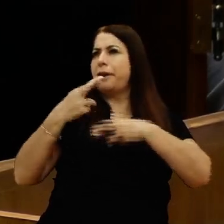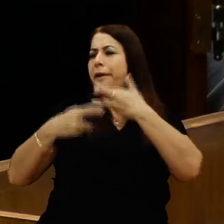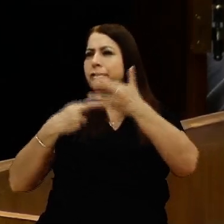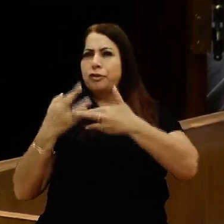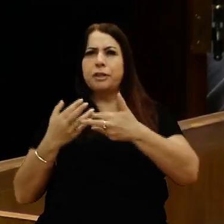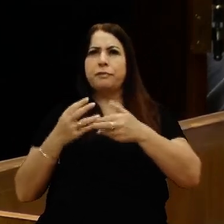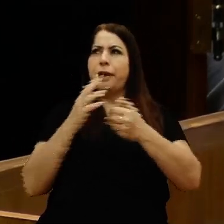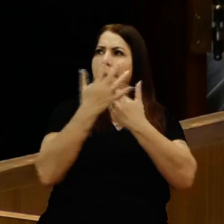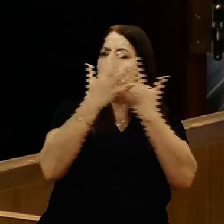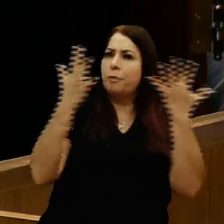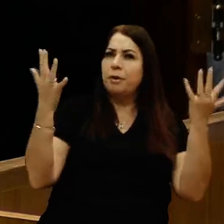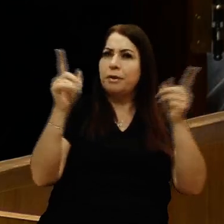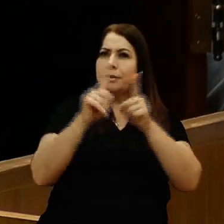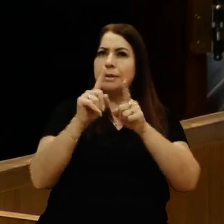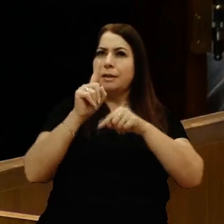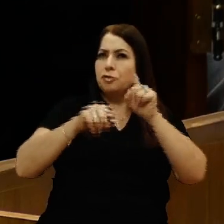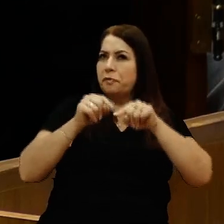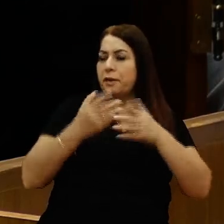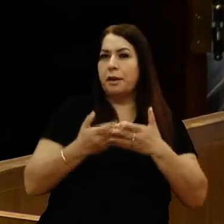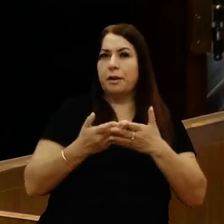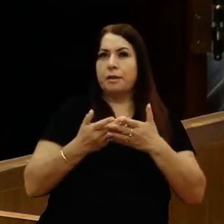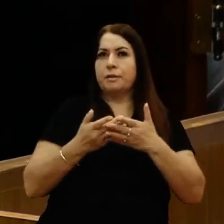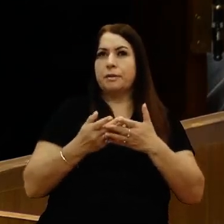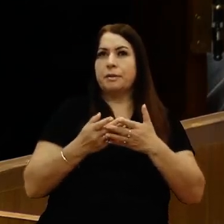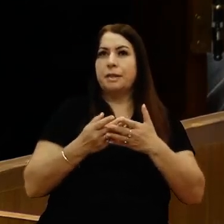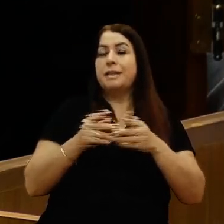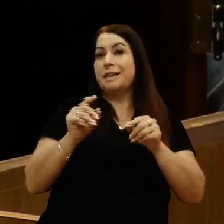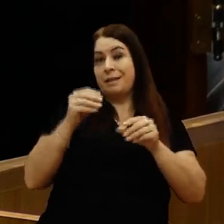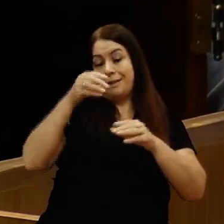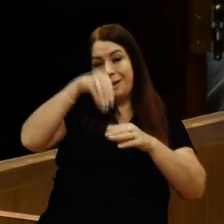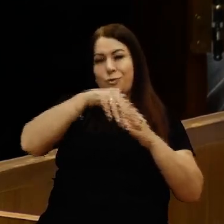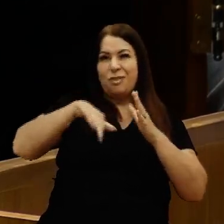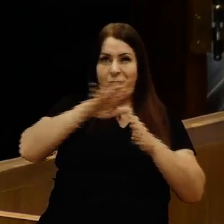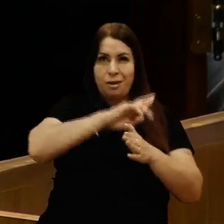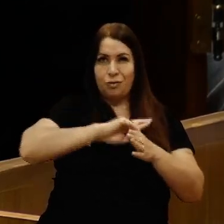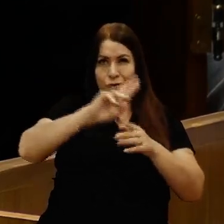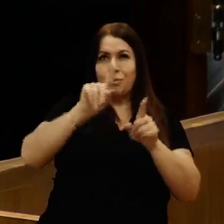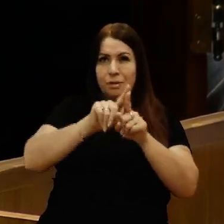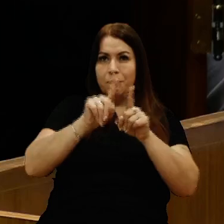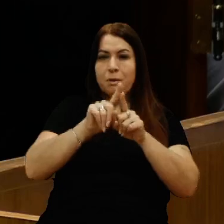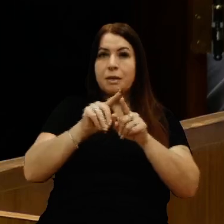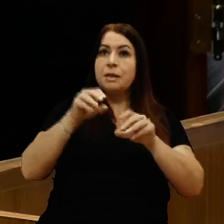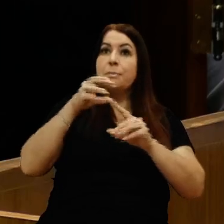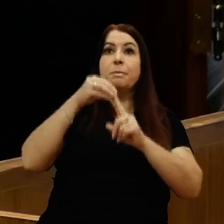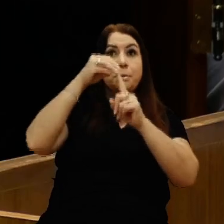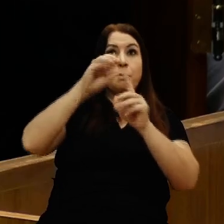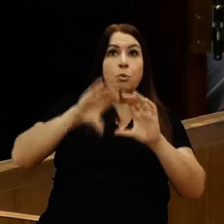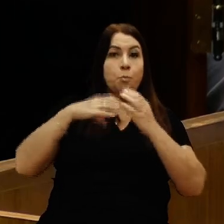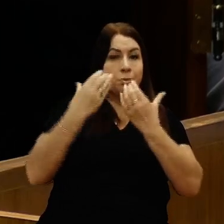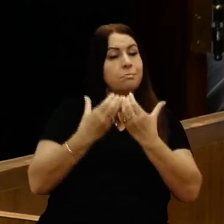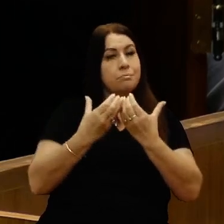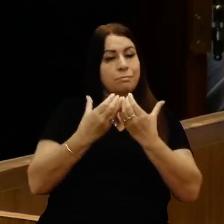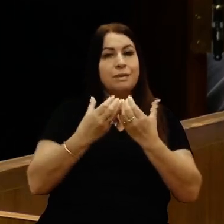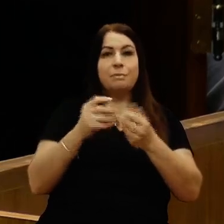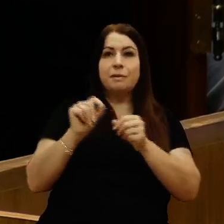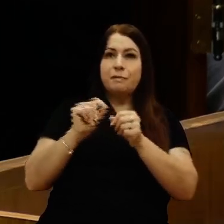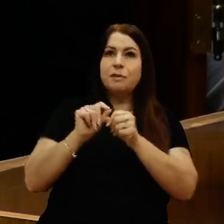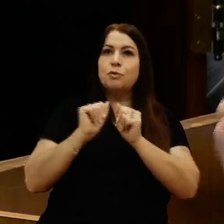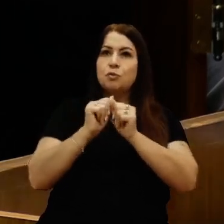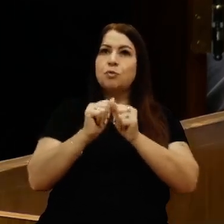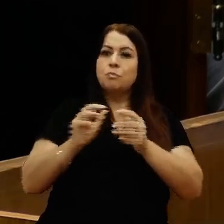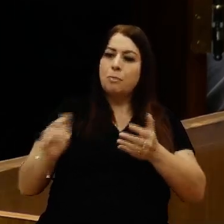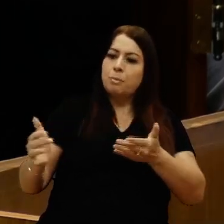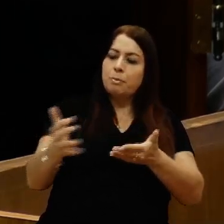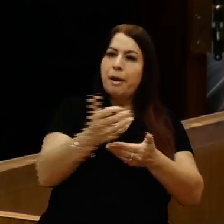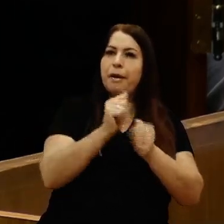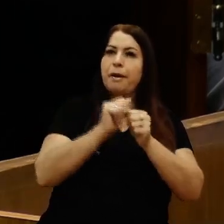na natureza, atividades de cunho espiritual também e principalmente comunitário. Então a gente procura fazer através de